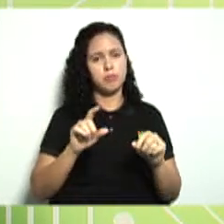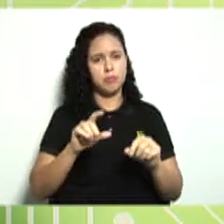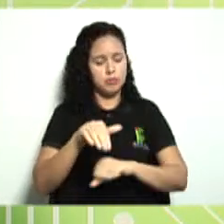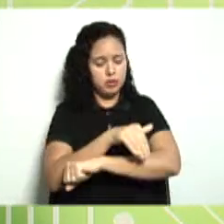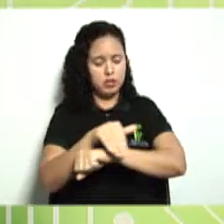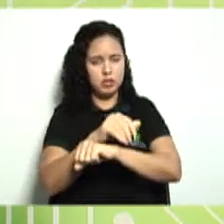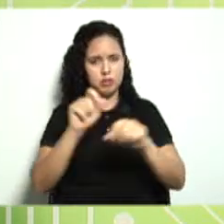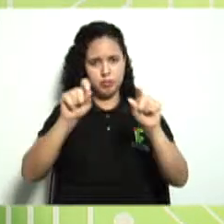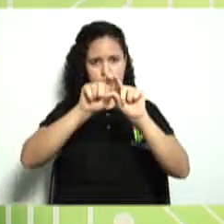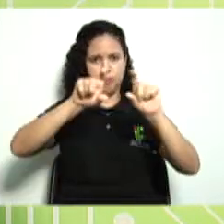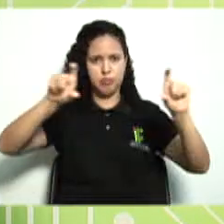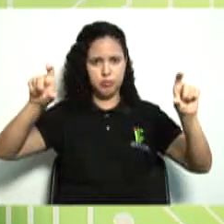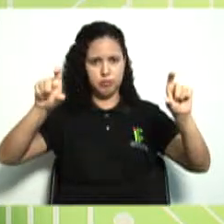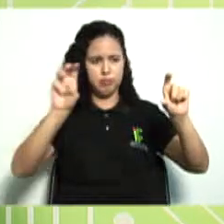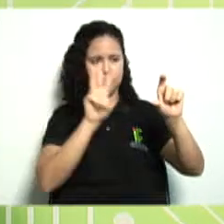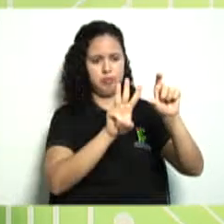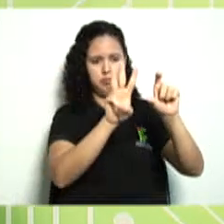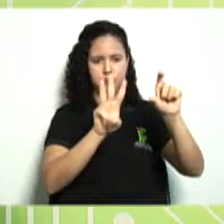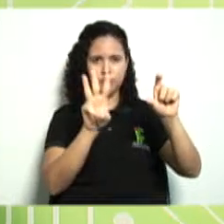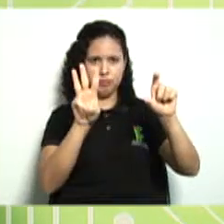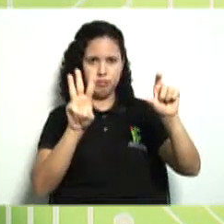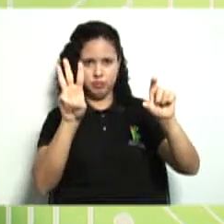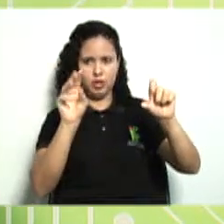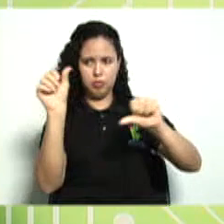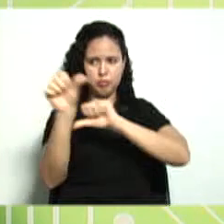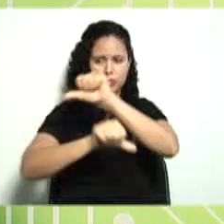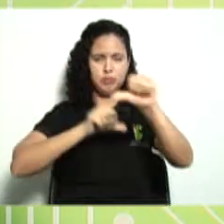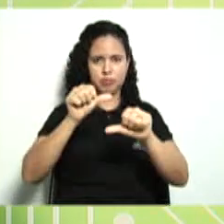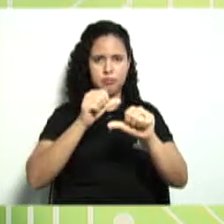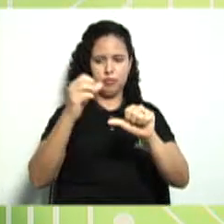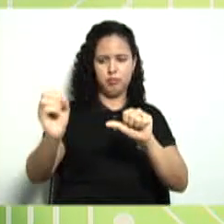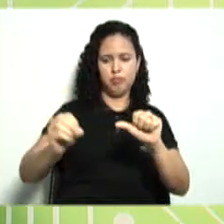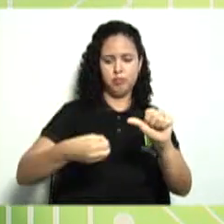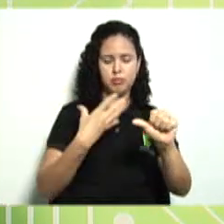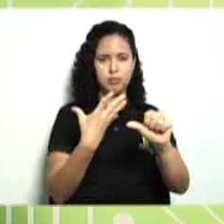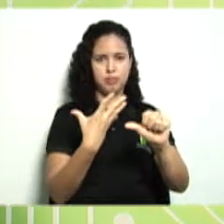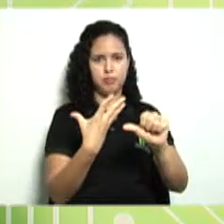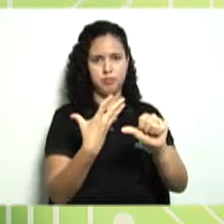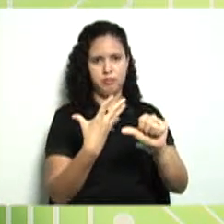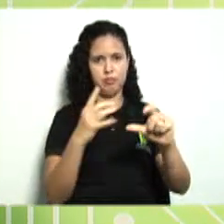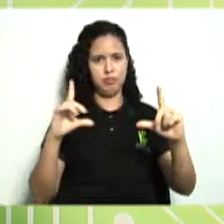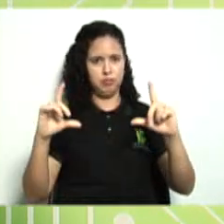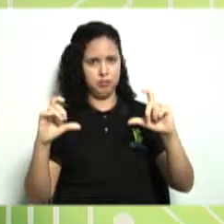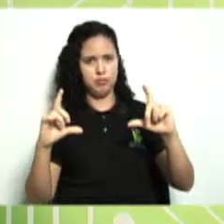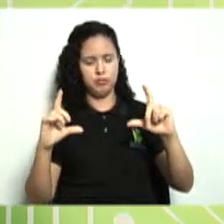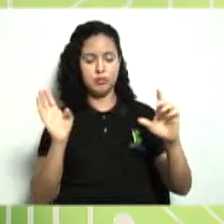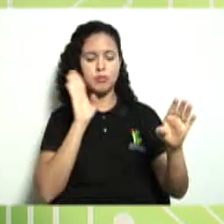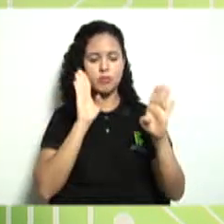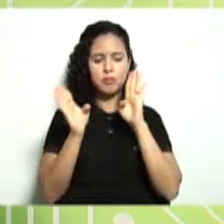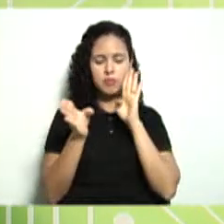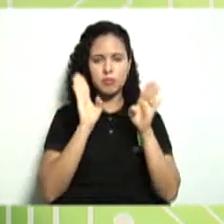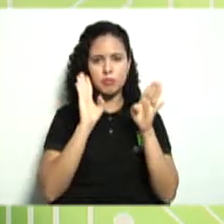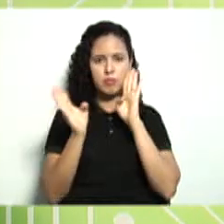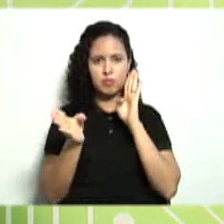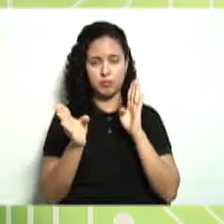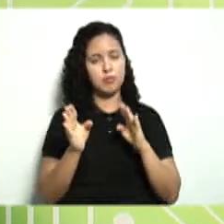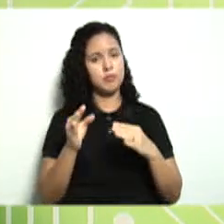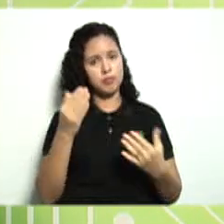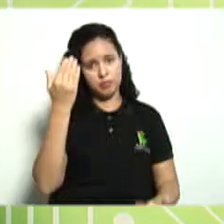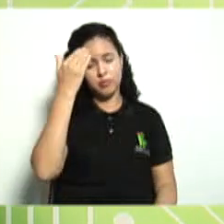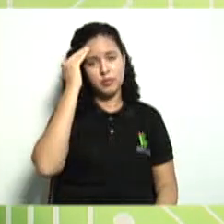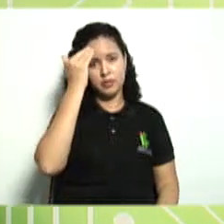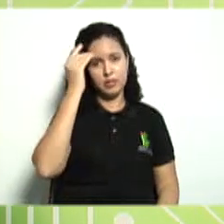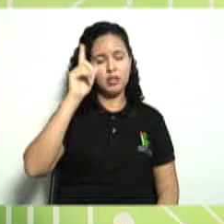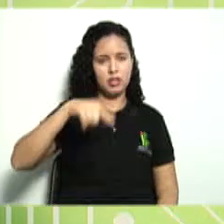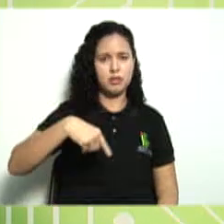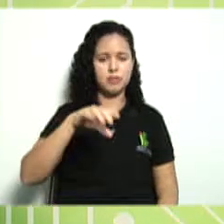processado e aí sim aparece a imagem. Então o ciclo foi completado, certo? Essas são as etapas do